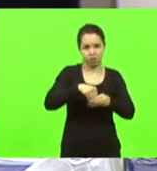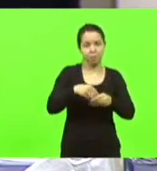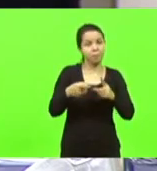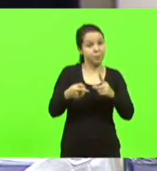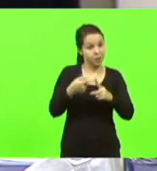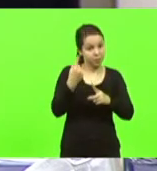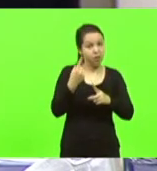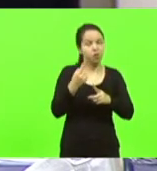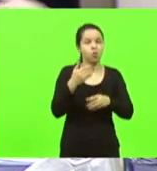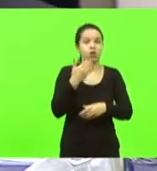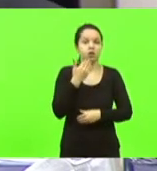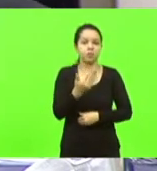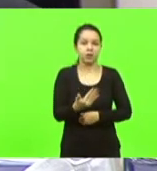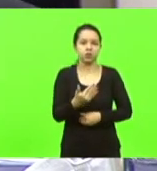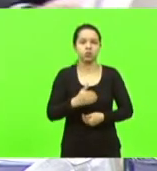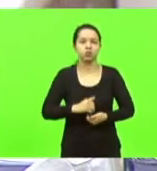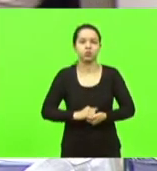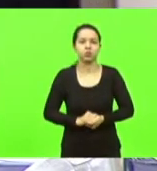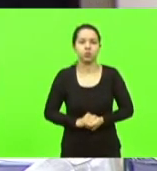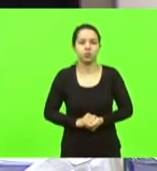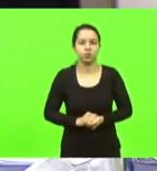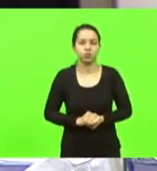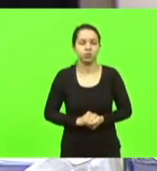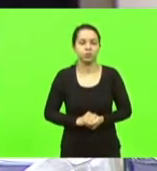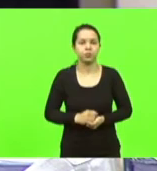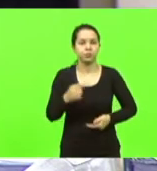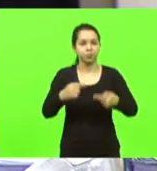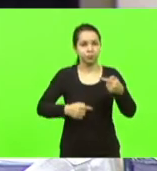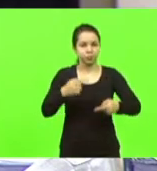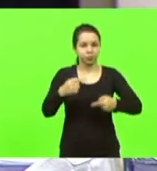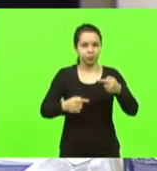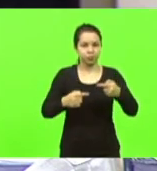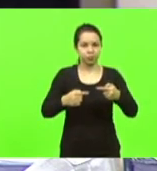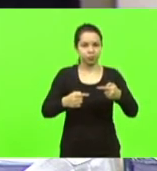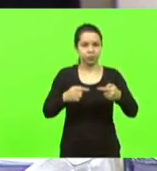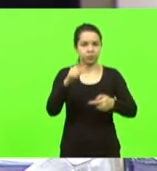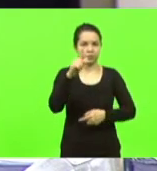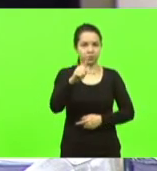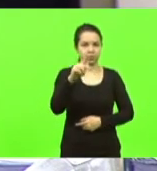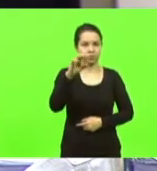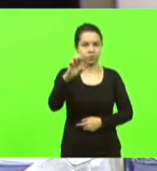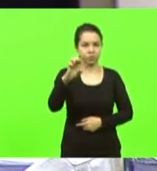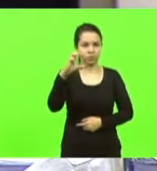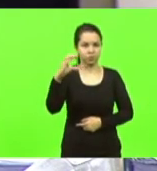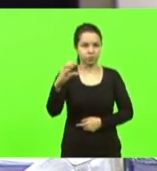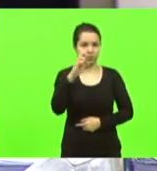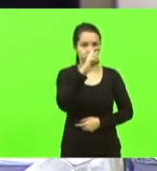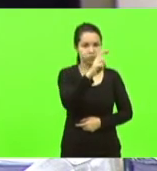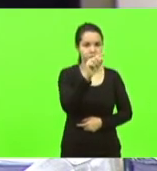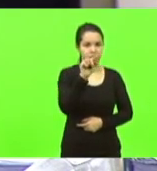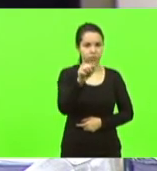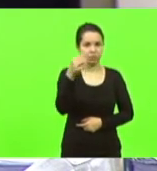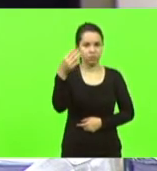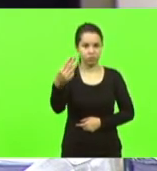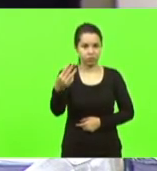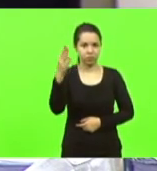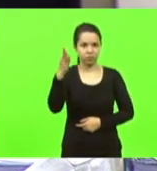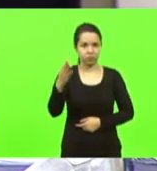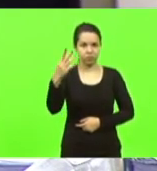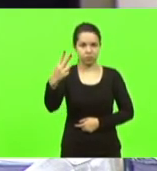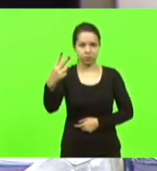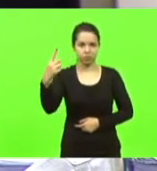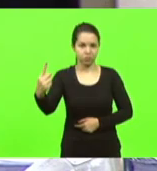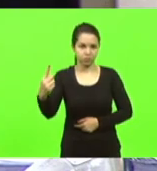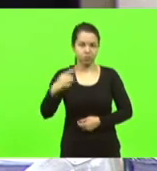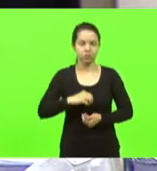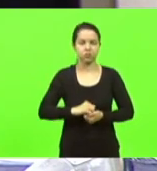requerimento e em discussão pack 5.3 2021